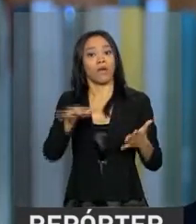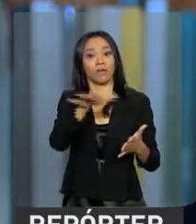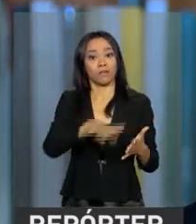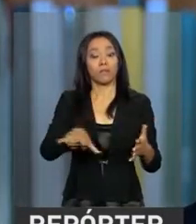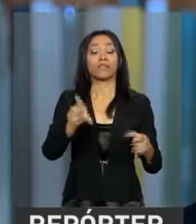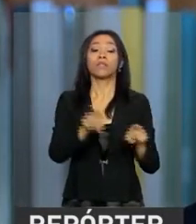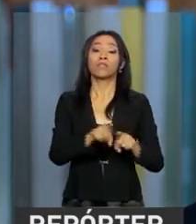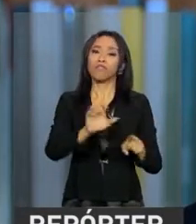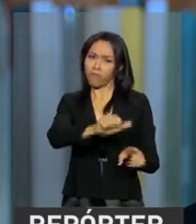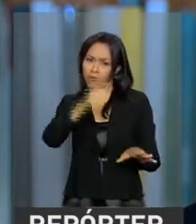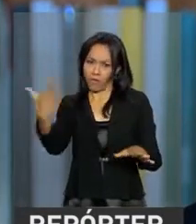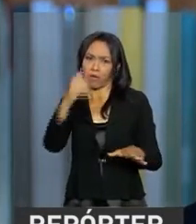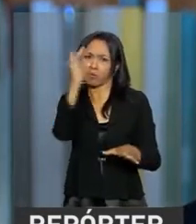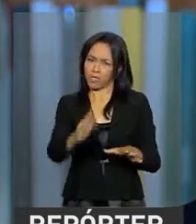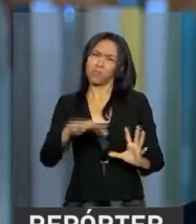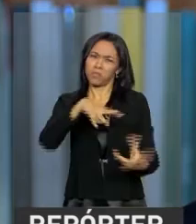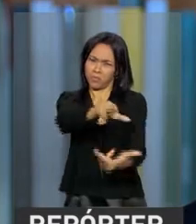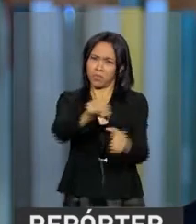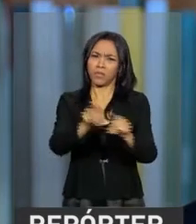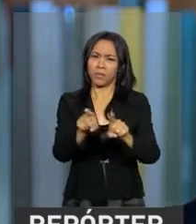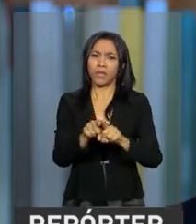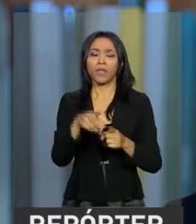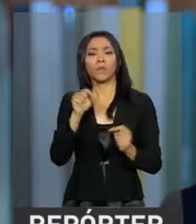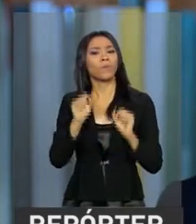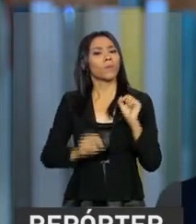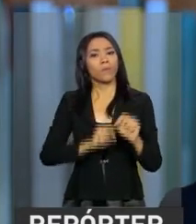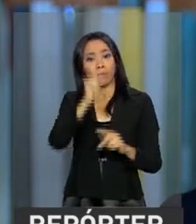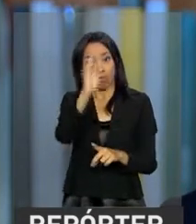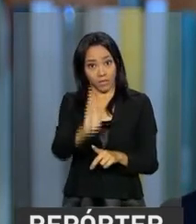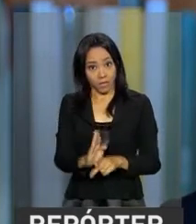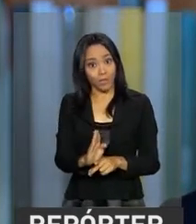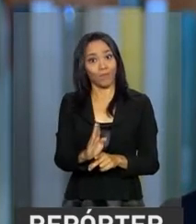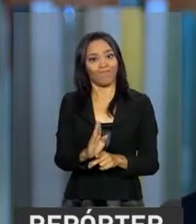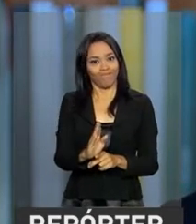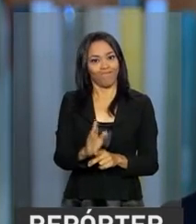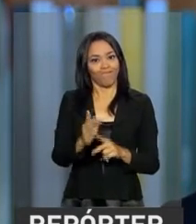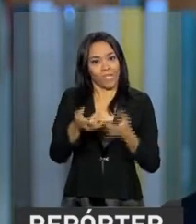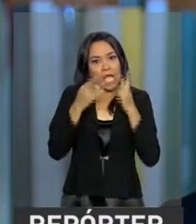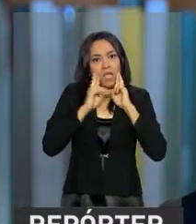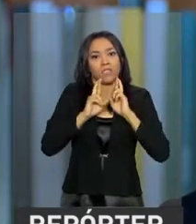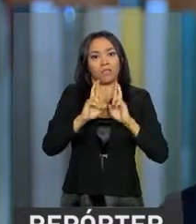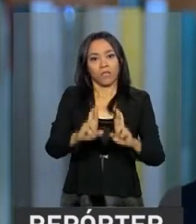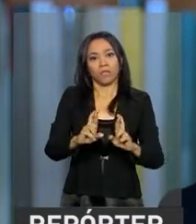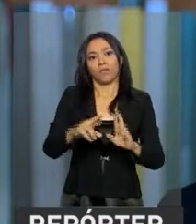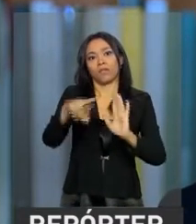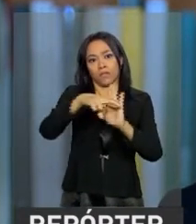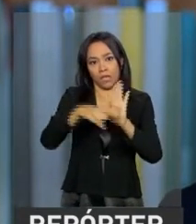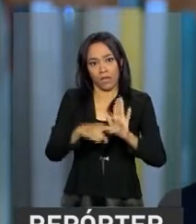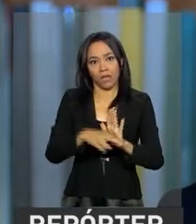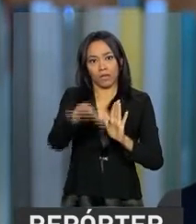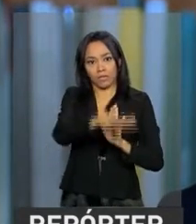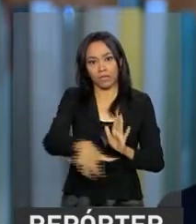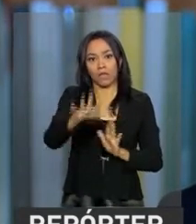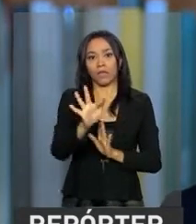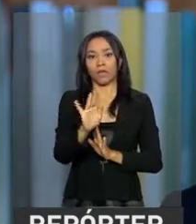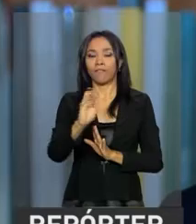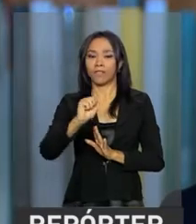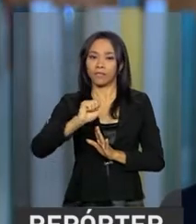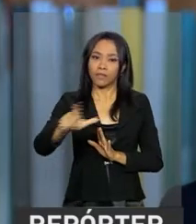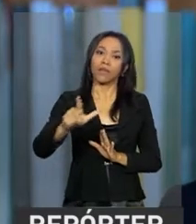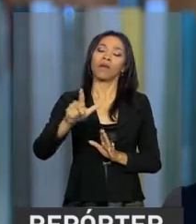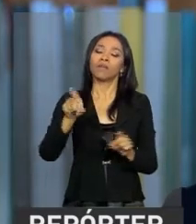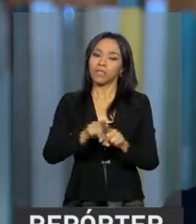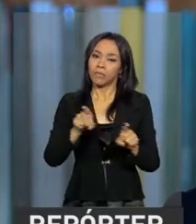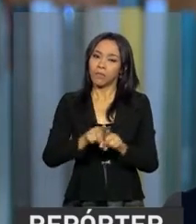internacionais para o mundo todo que o brasil está levando a questão fiscal a sério e que o brasil está engajado nas